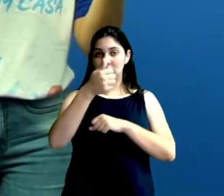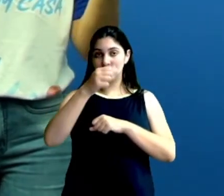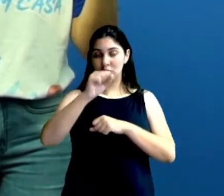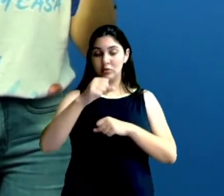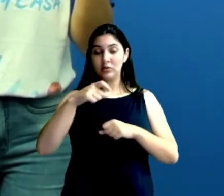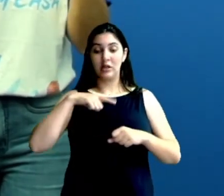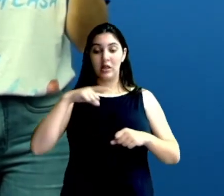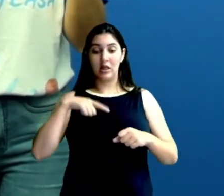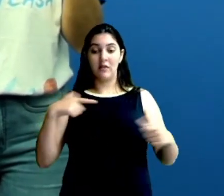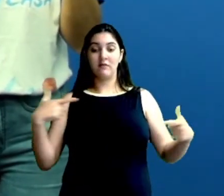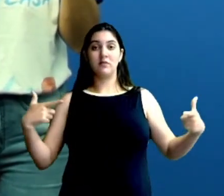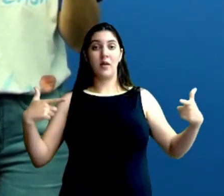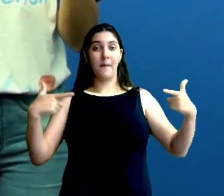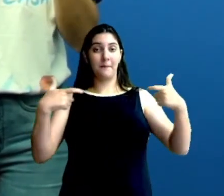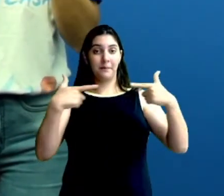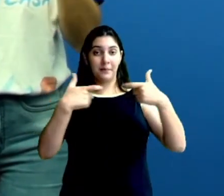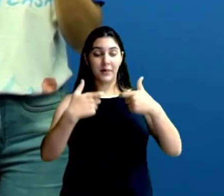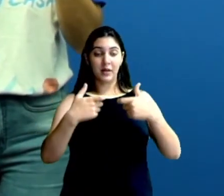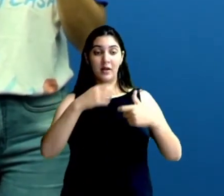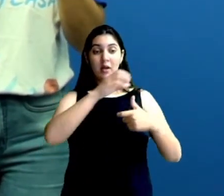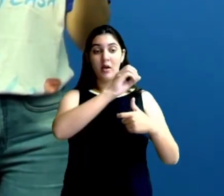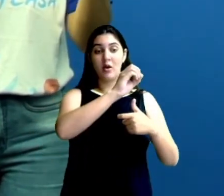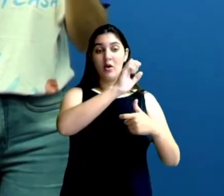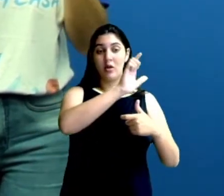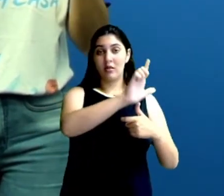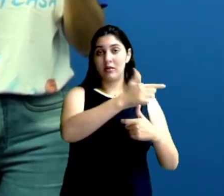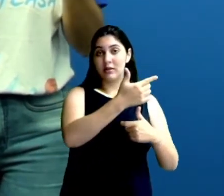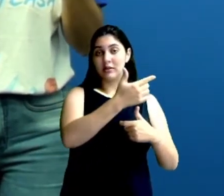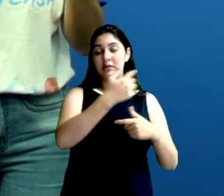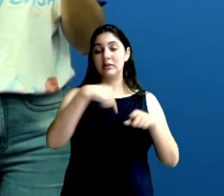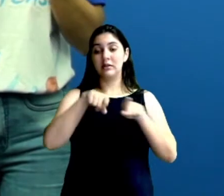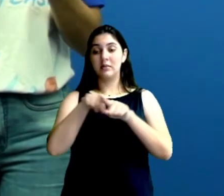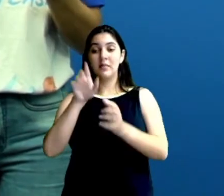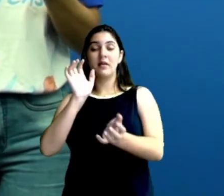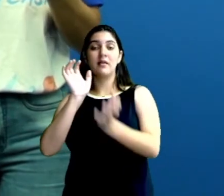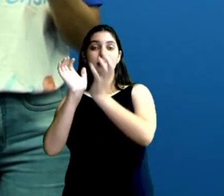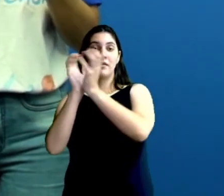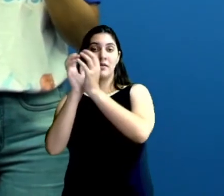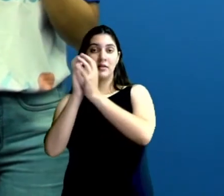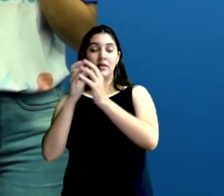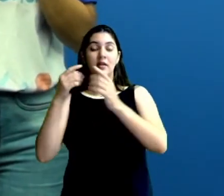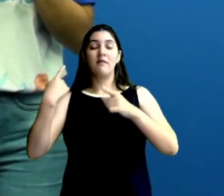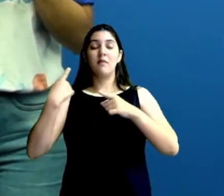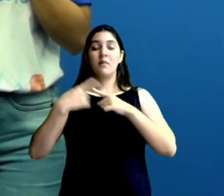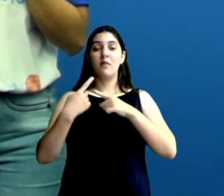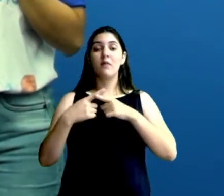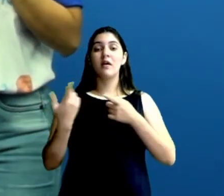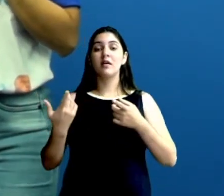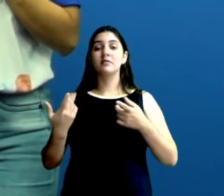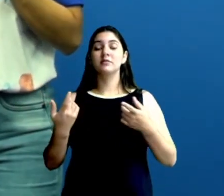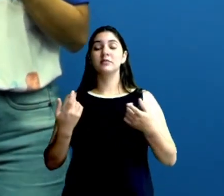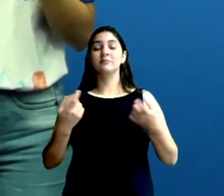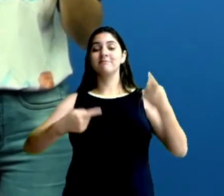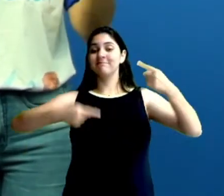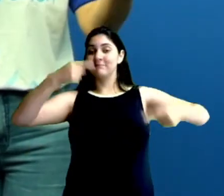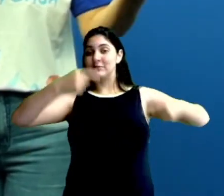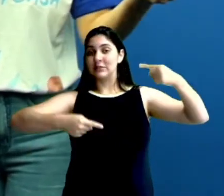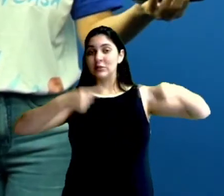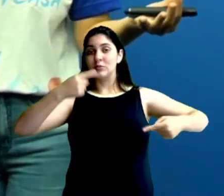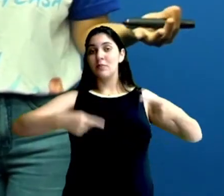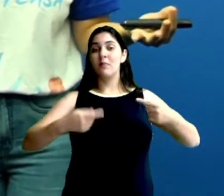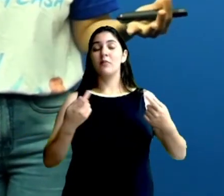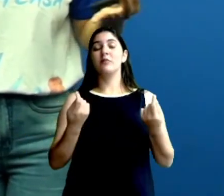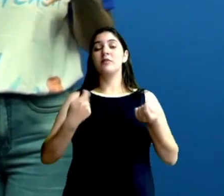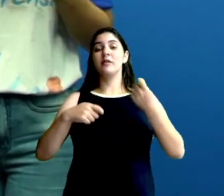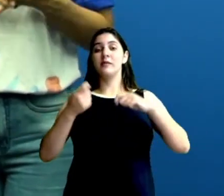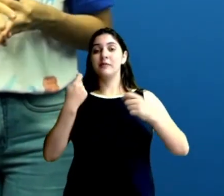entre Olinda e Recife pela disputa administrativa, política dessas duas cidades, pela